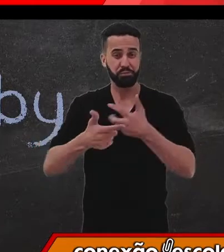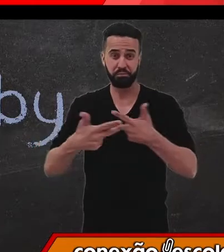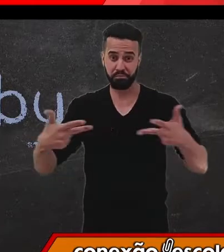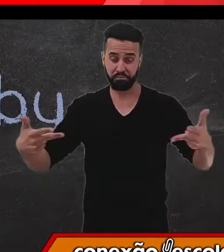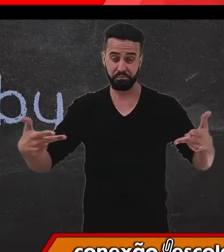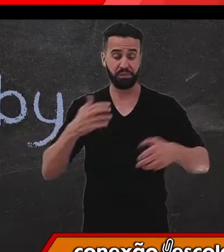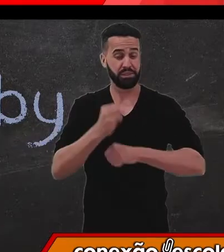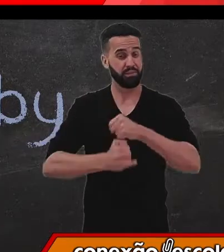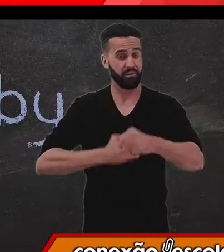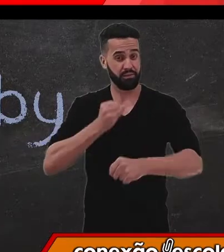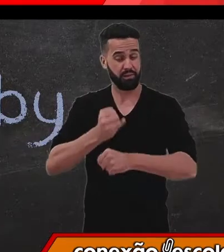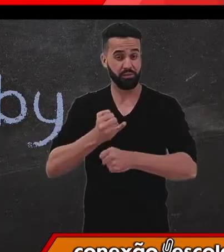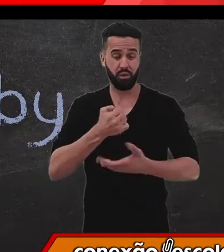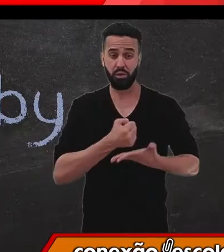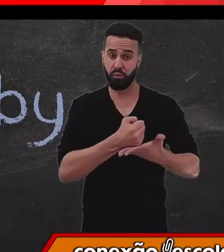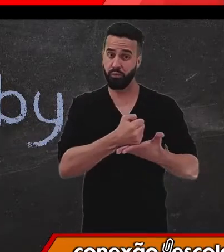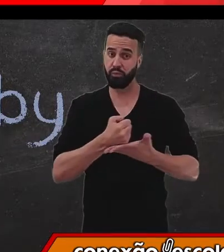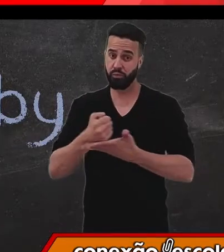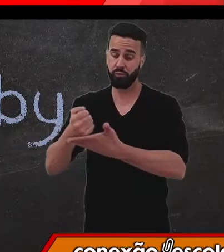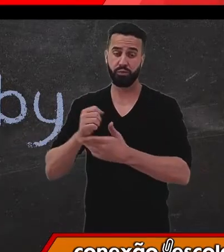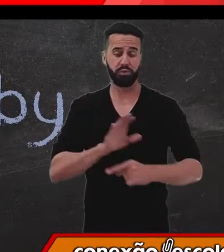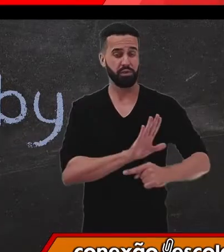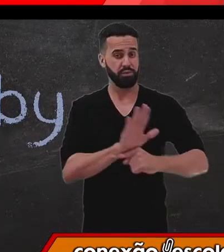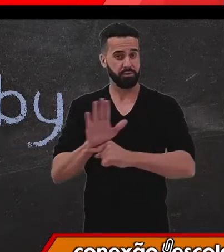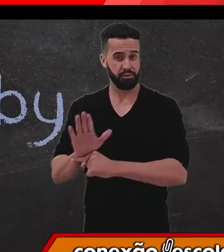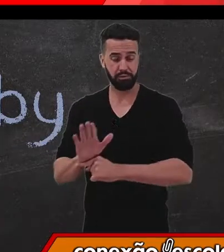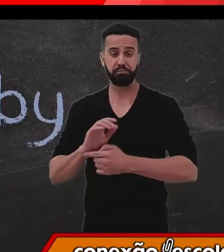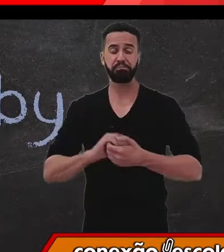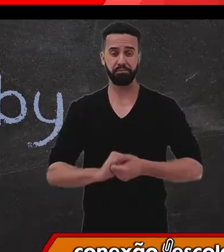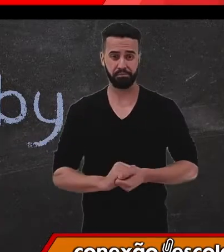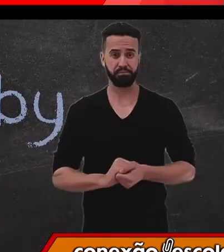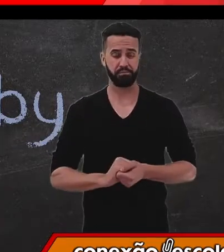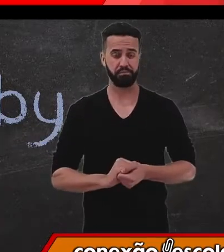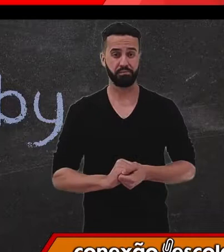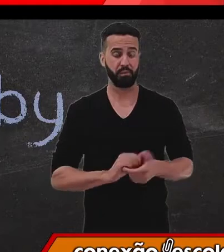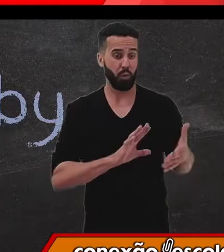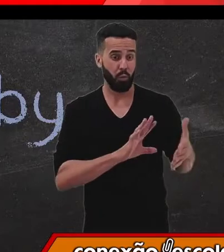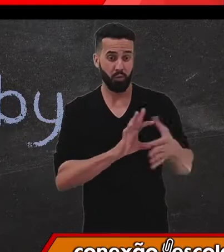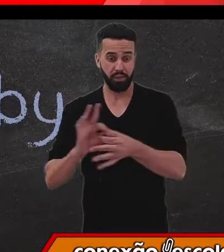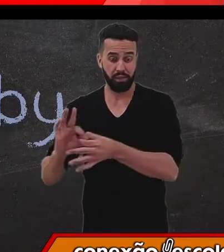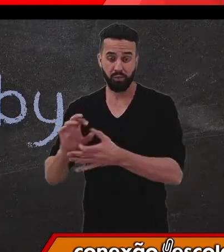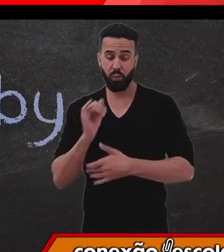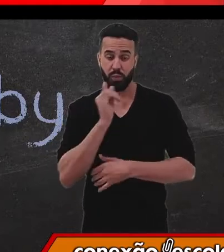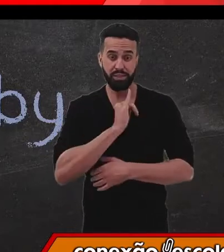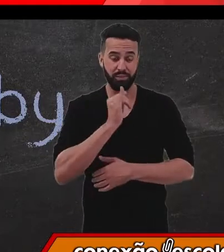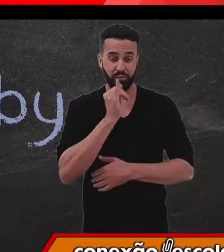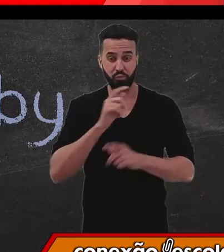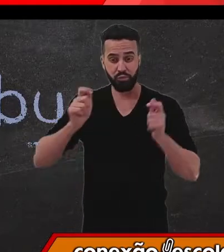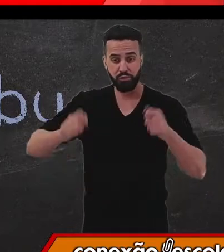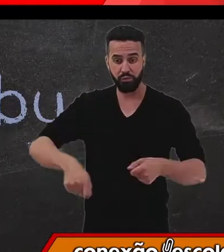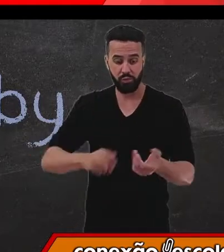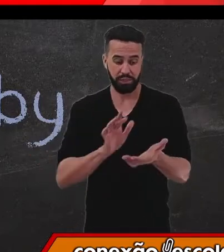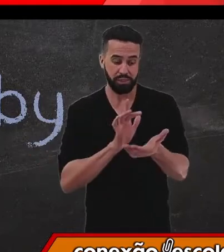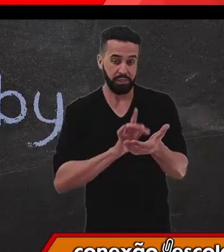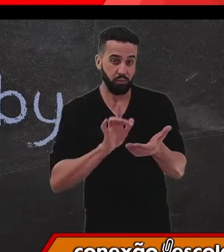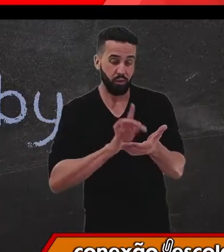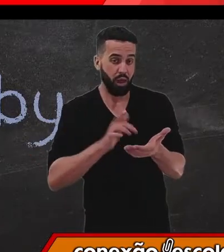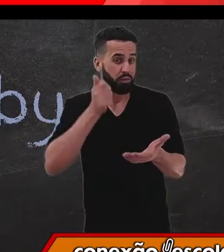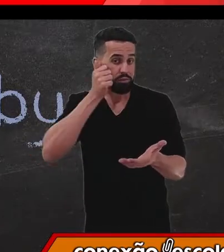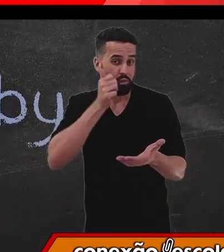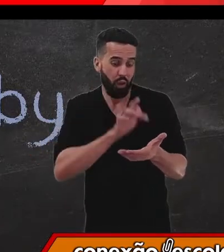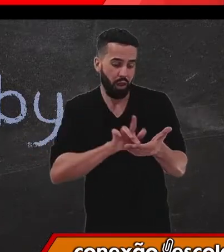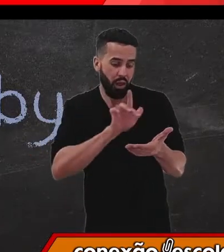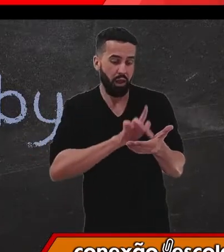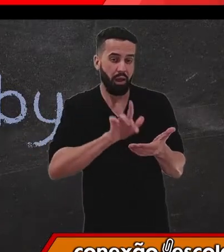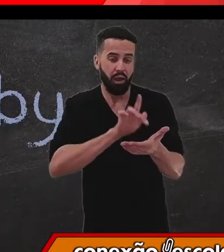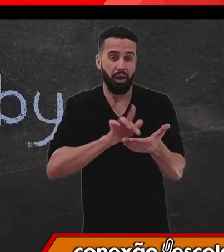nos auxilia a todo instante, um contexto em que o celular te possibilita entrar em contato com pessoas de